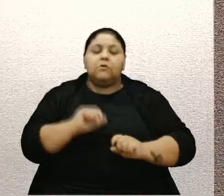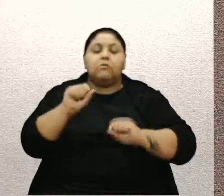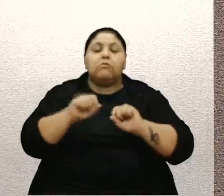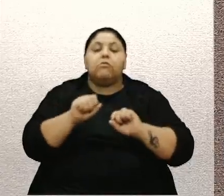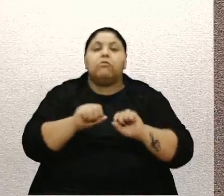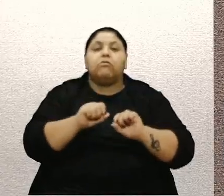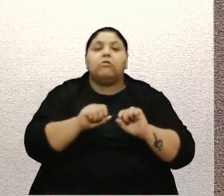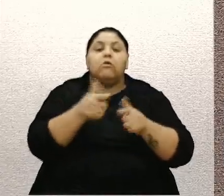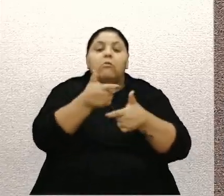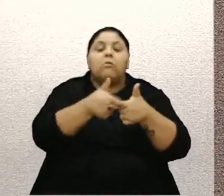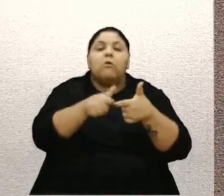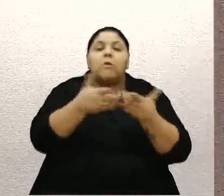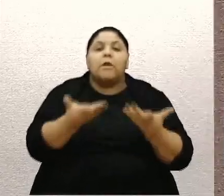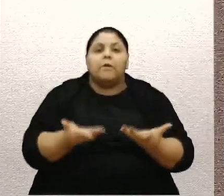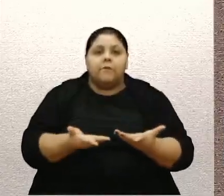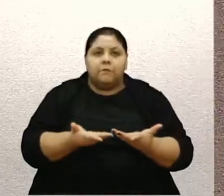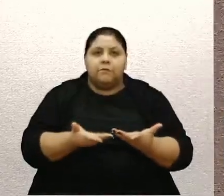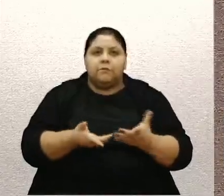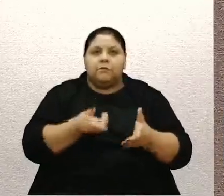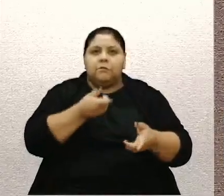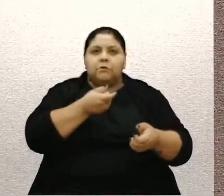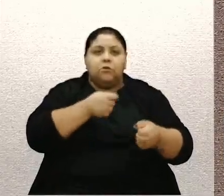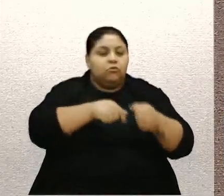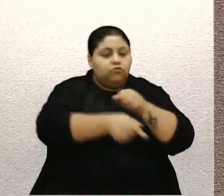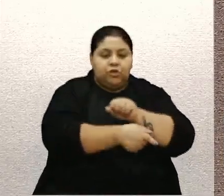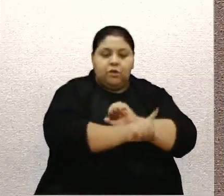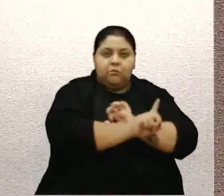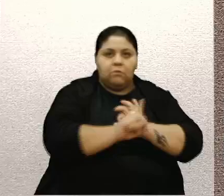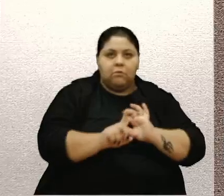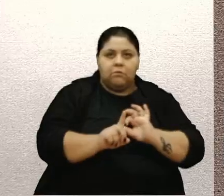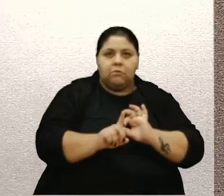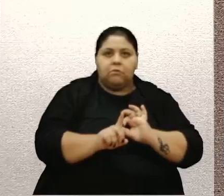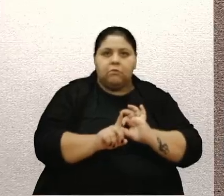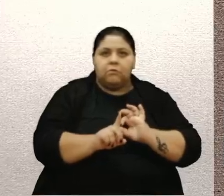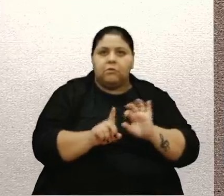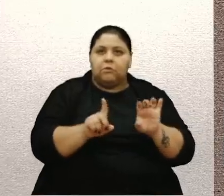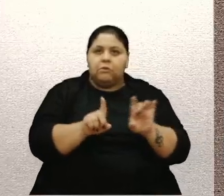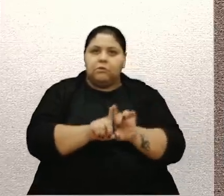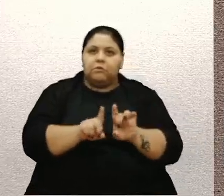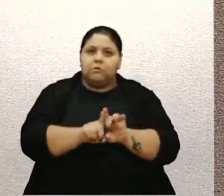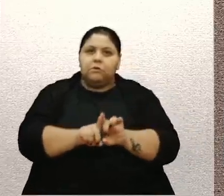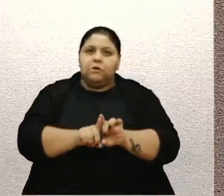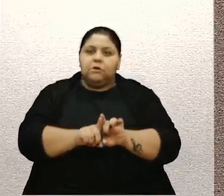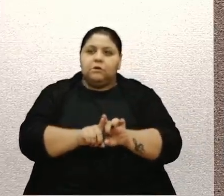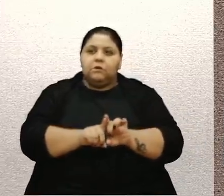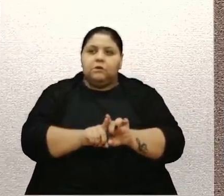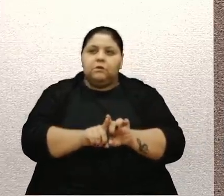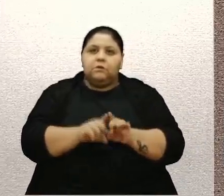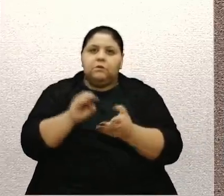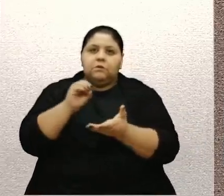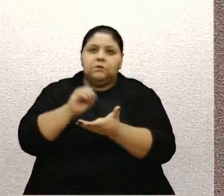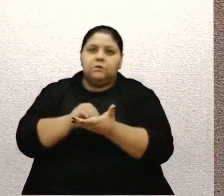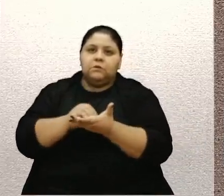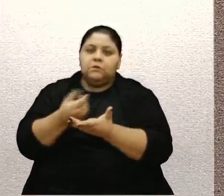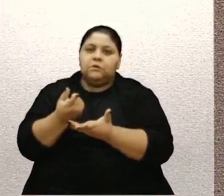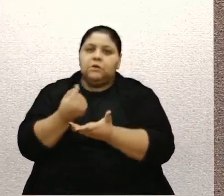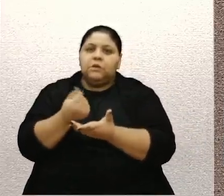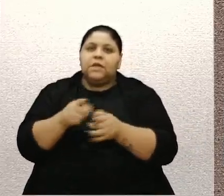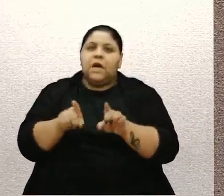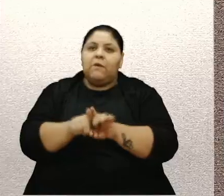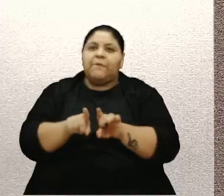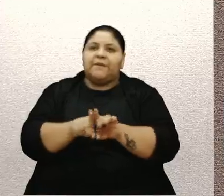o gargalo? Onde é que está o problema? O dinheiro não entrou no caixa, porque máquina tem. Falta dinheiro, o governo federal não